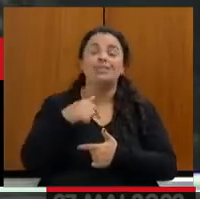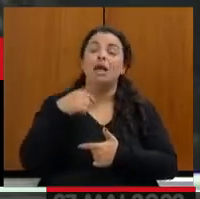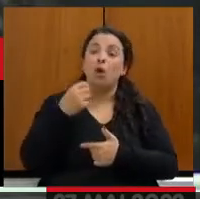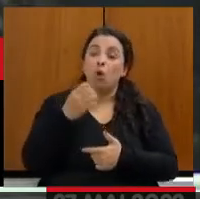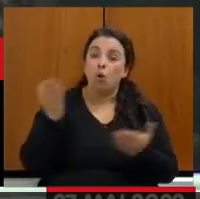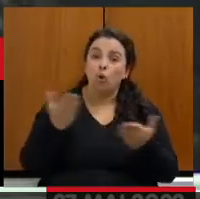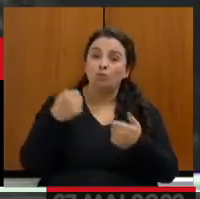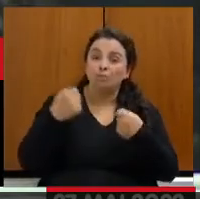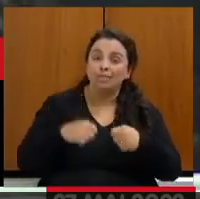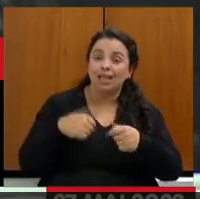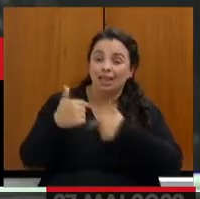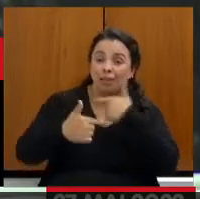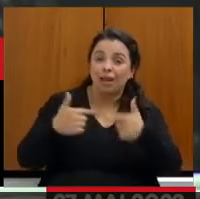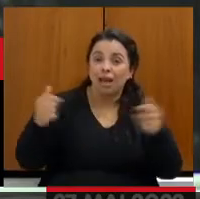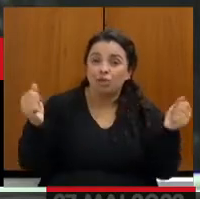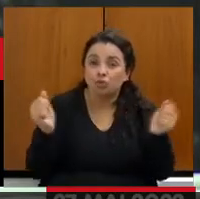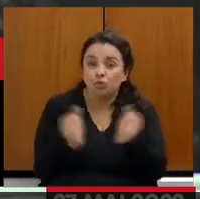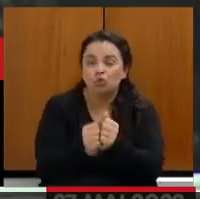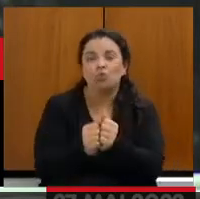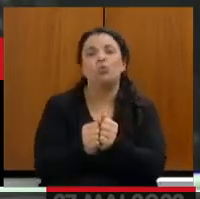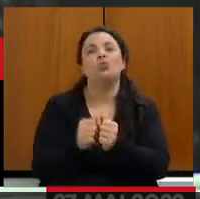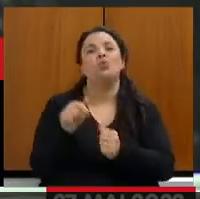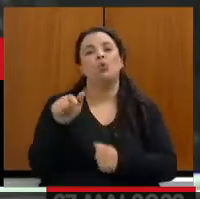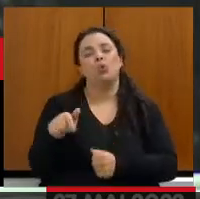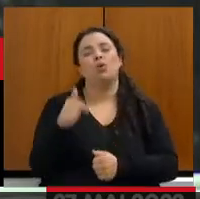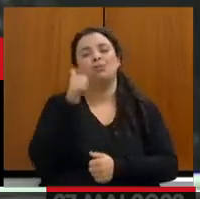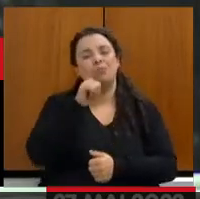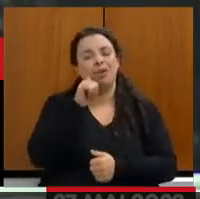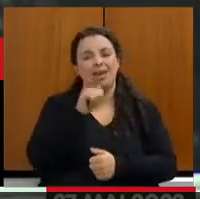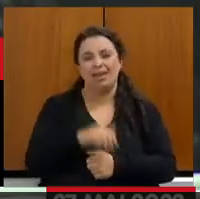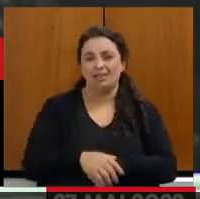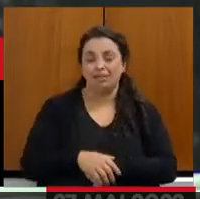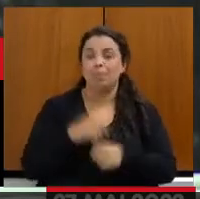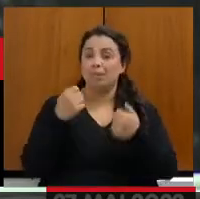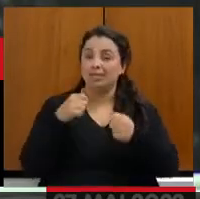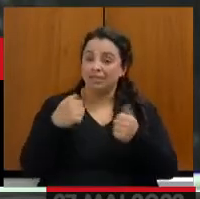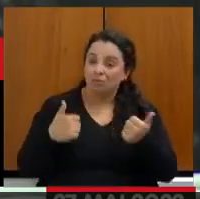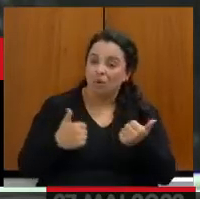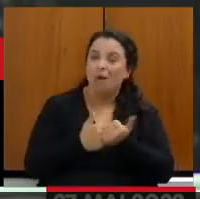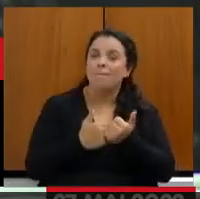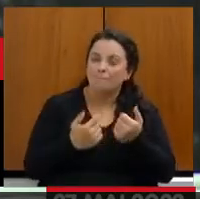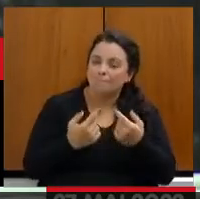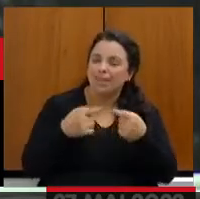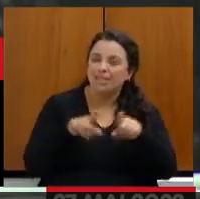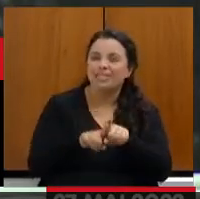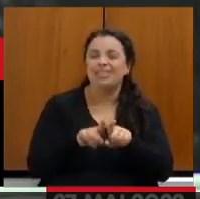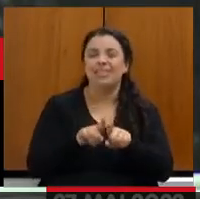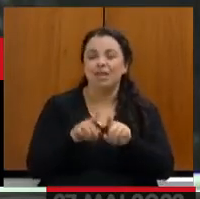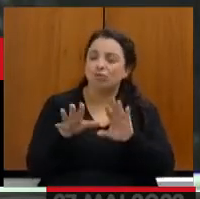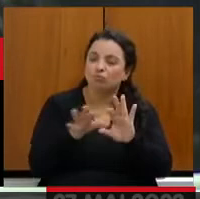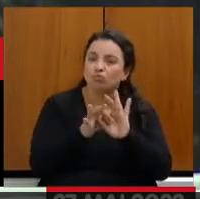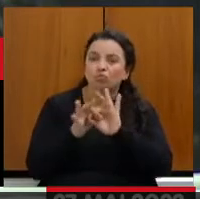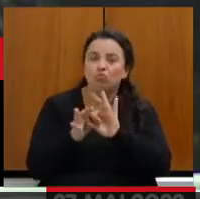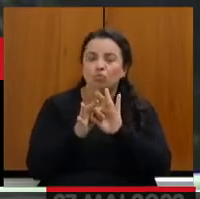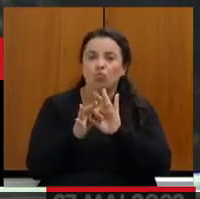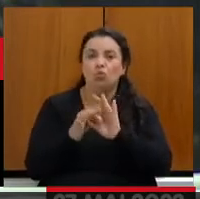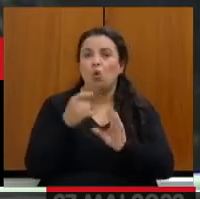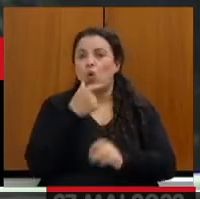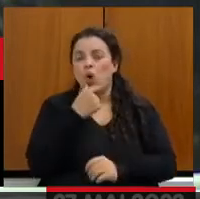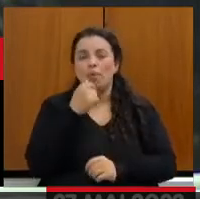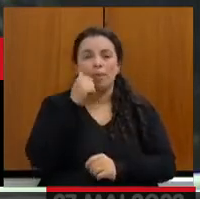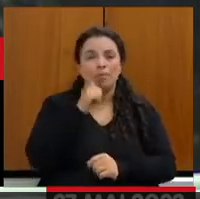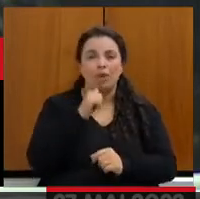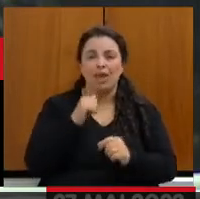com as mulheres mas é preciso uma cumplicidade uma parceria nós juntos sem conflitos homens